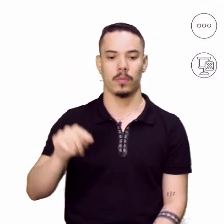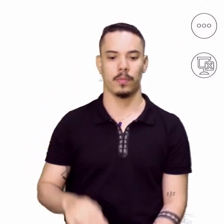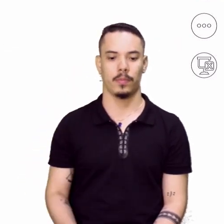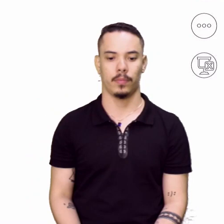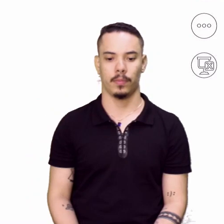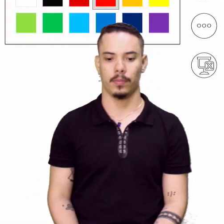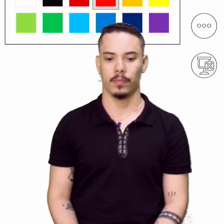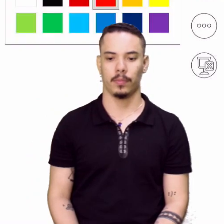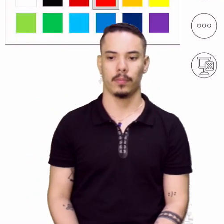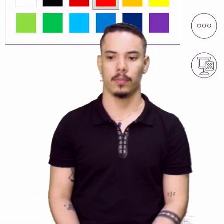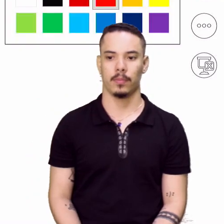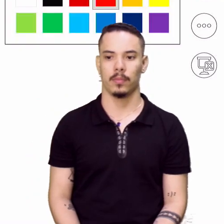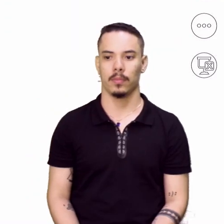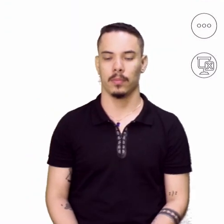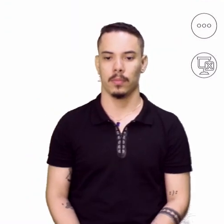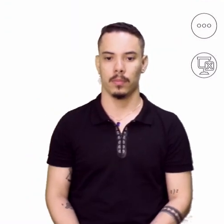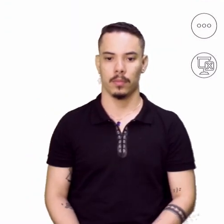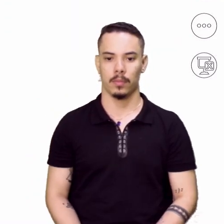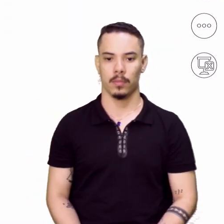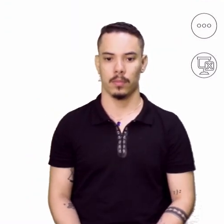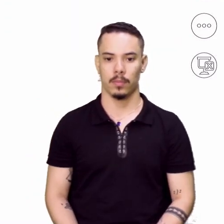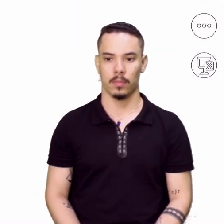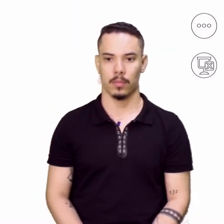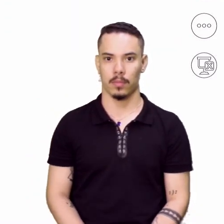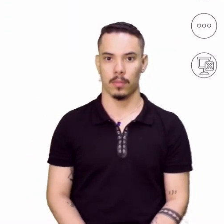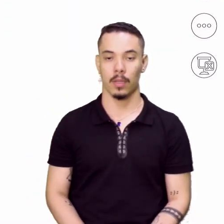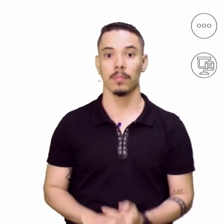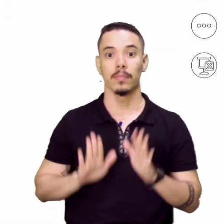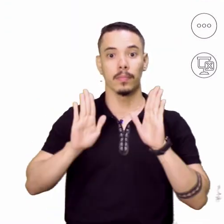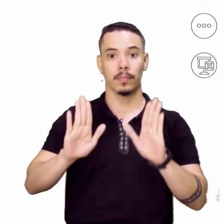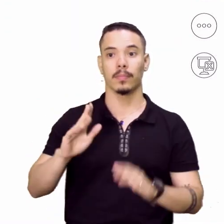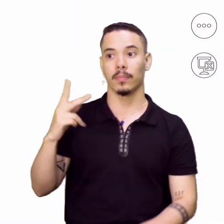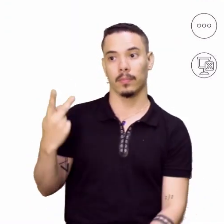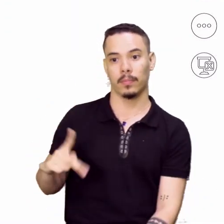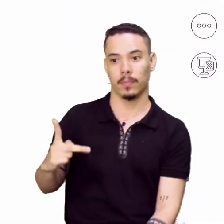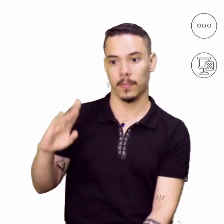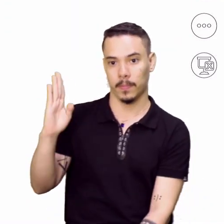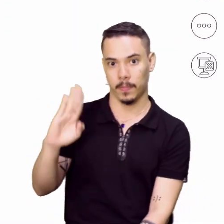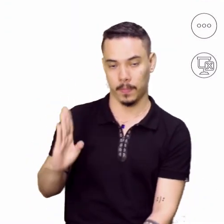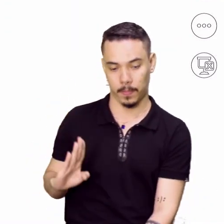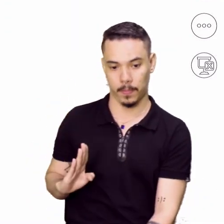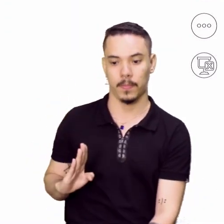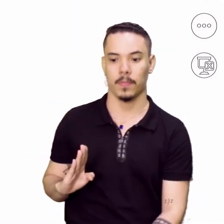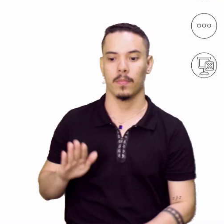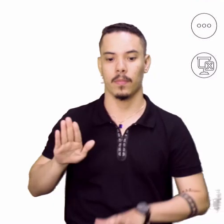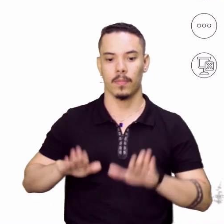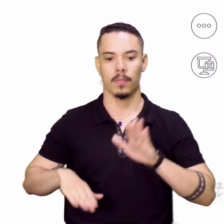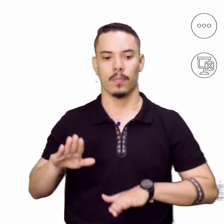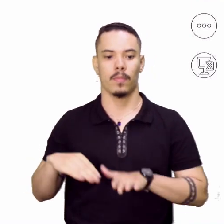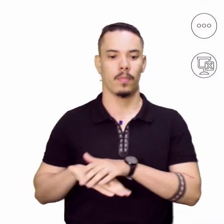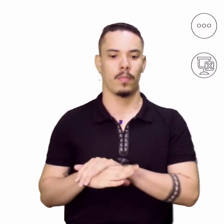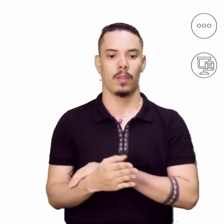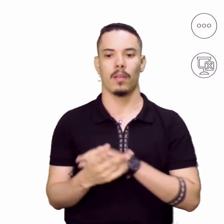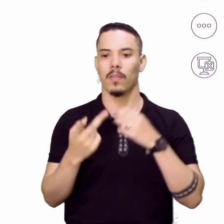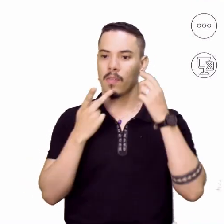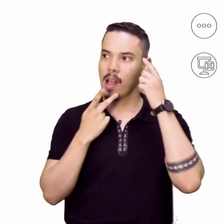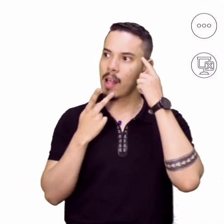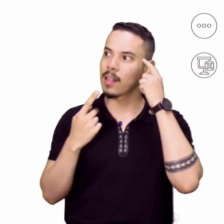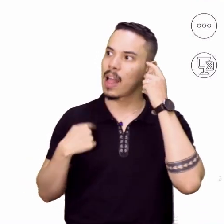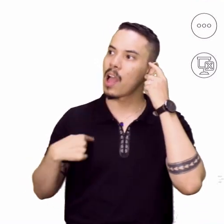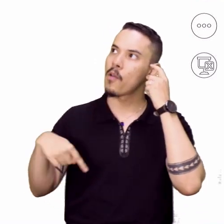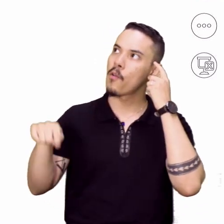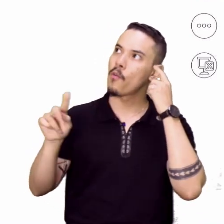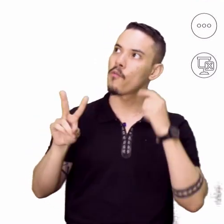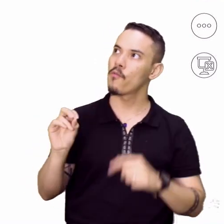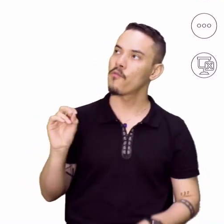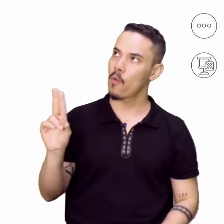futuro mas aqui no Brasil com s a gente tem muita mania de falar muito sempre usar esse ah eu vou isso